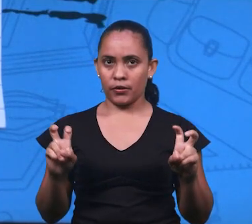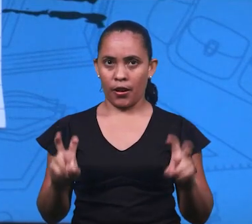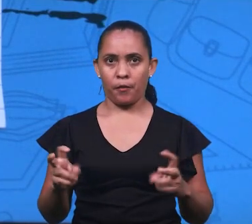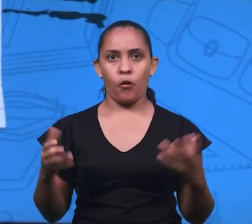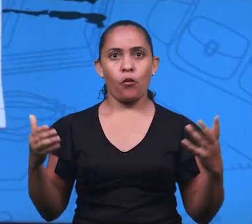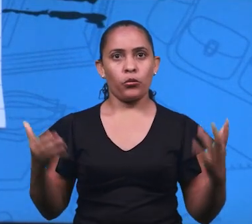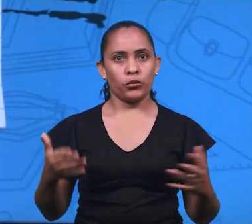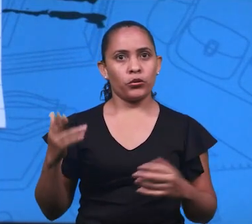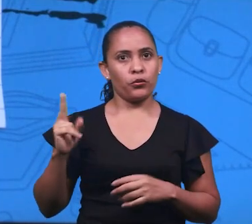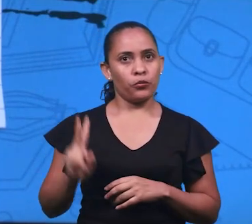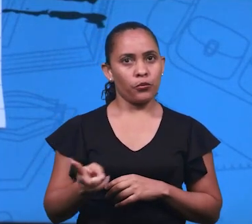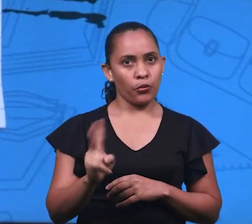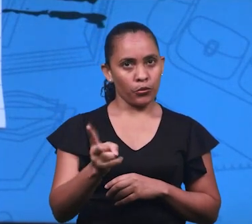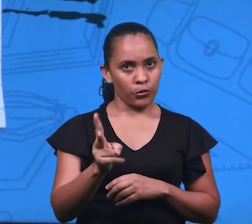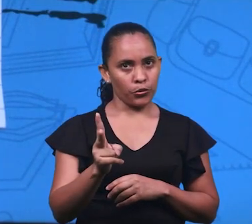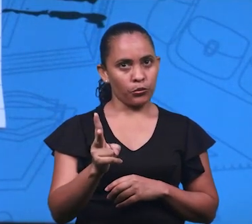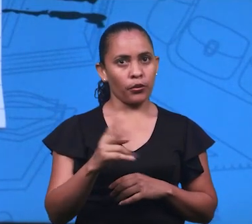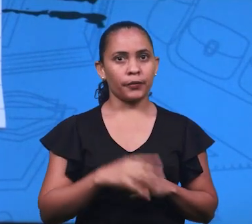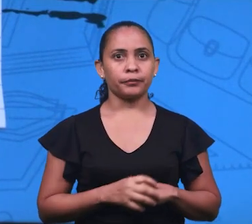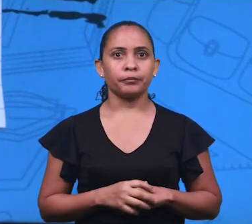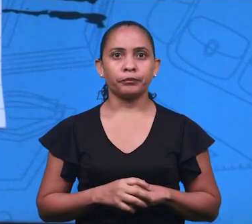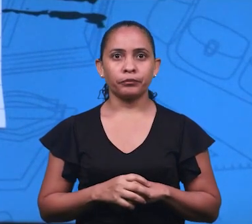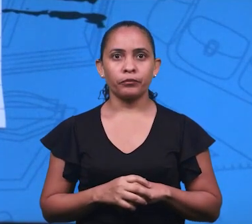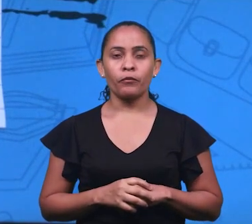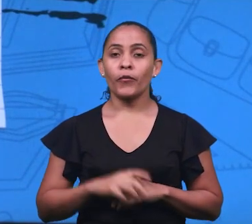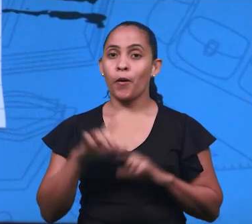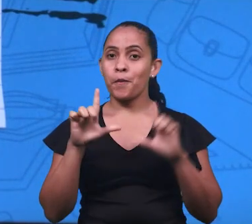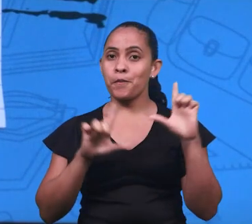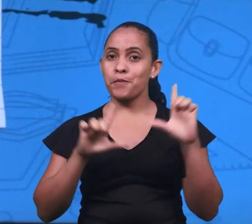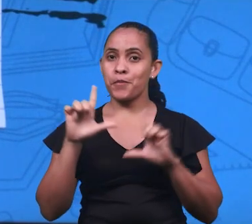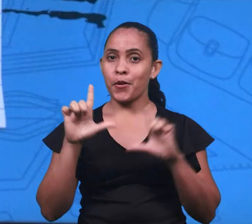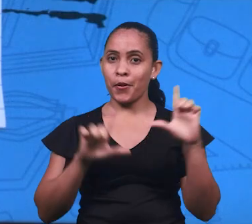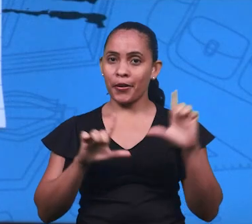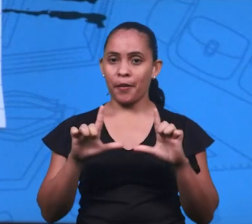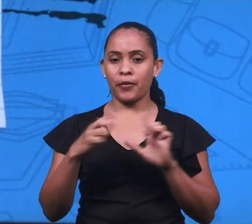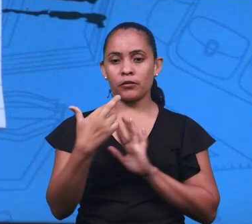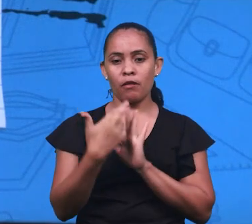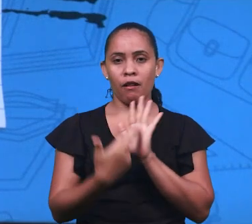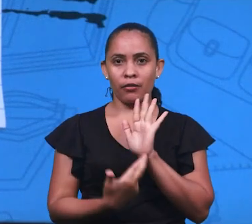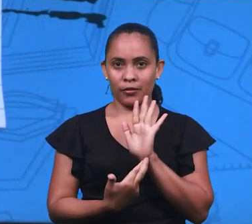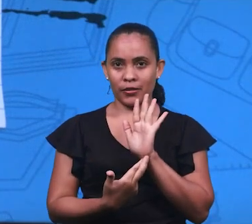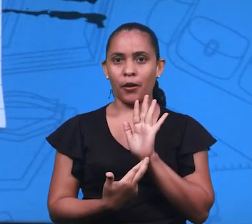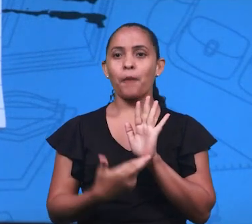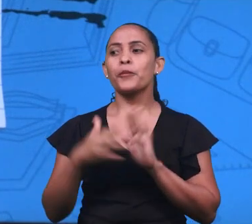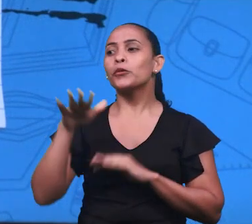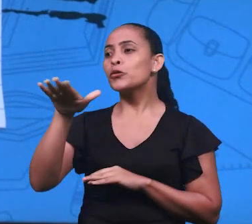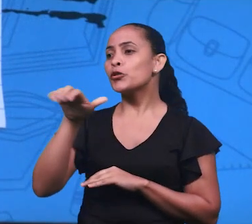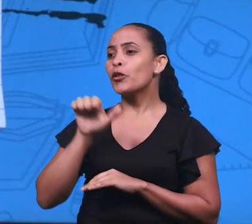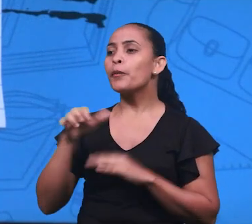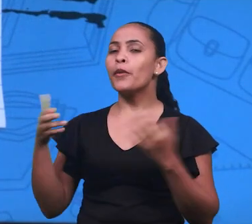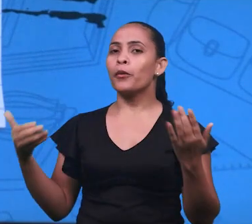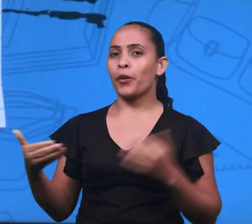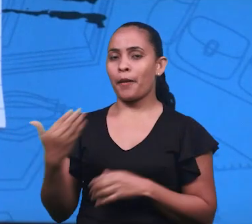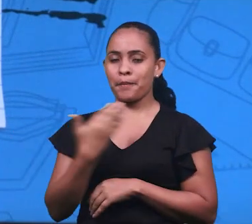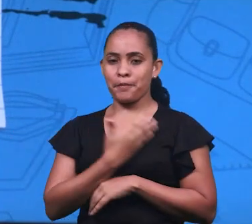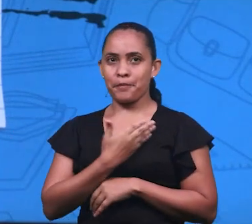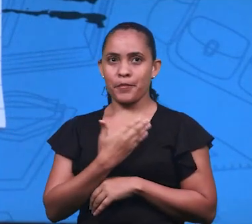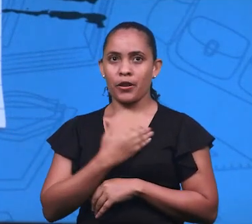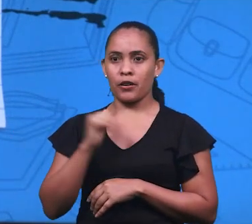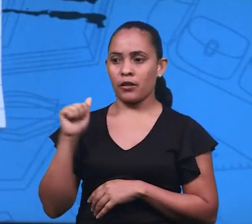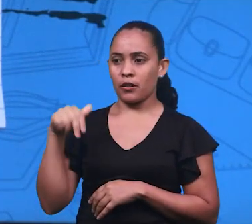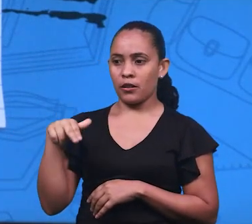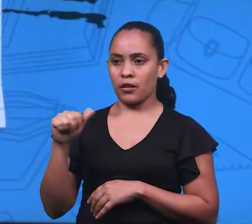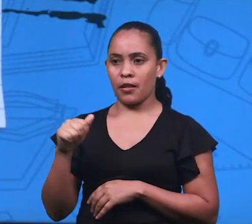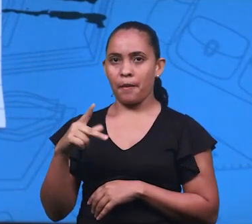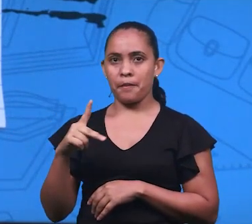vamos continuar com o programa de redação. E para isso eu chamo a minha querida amiga Ana